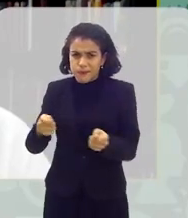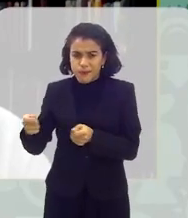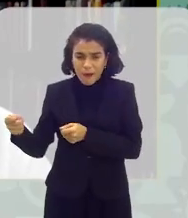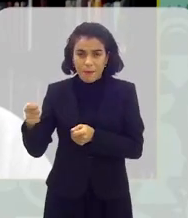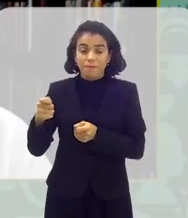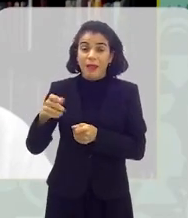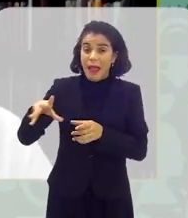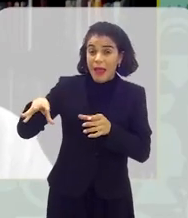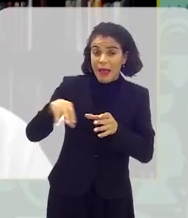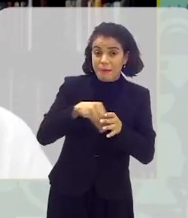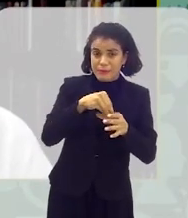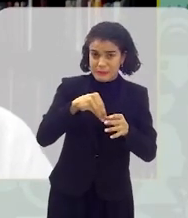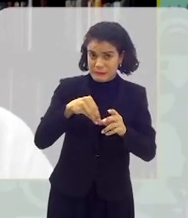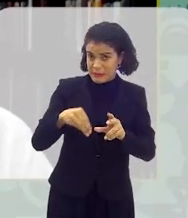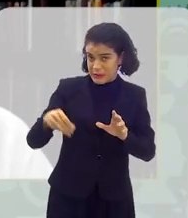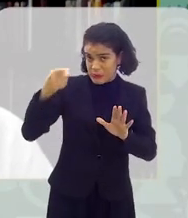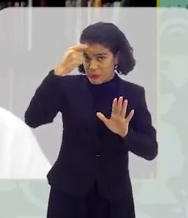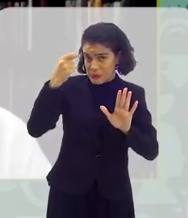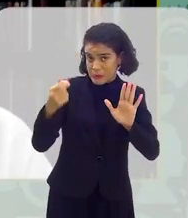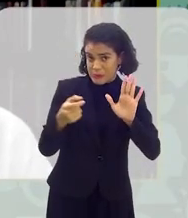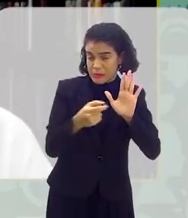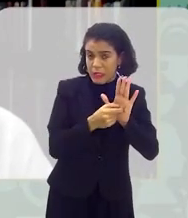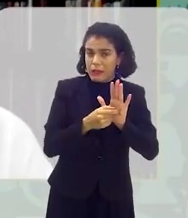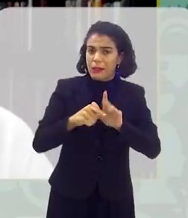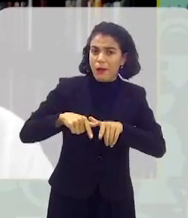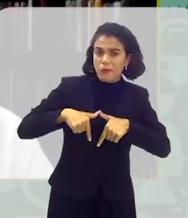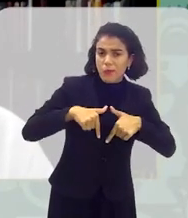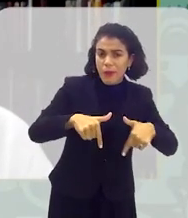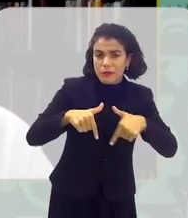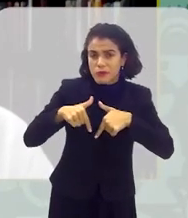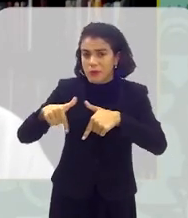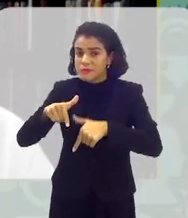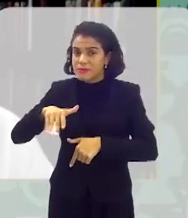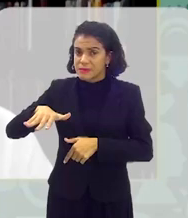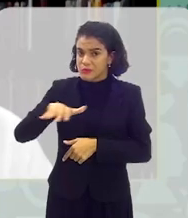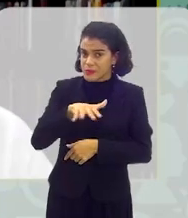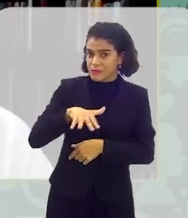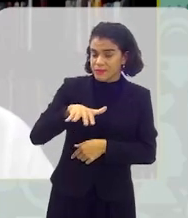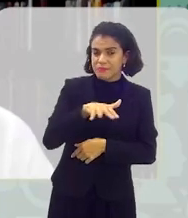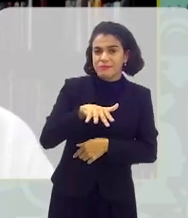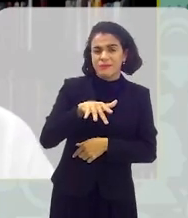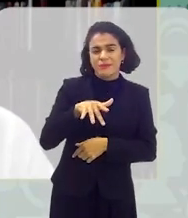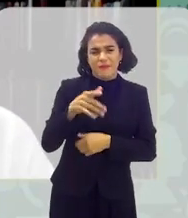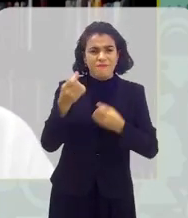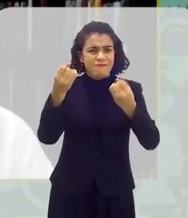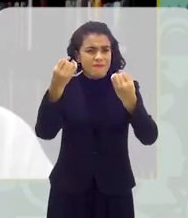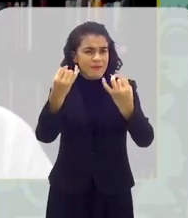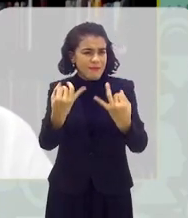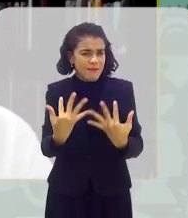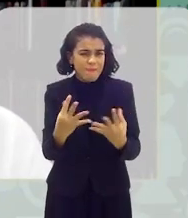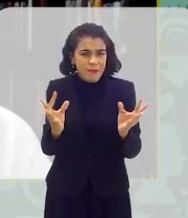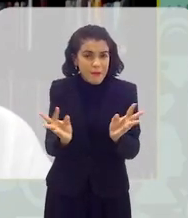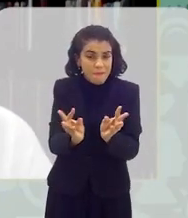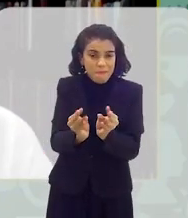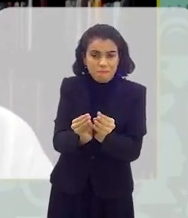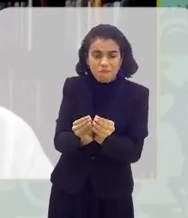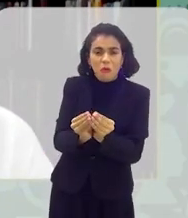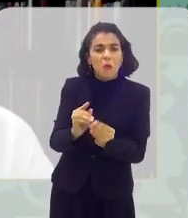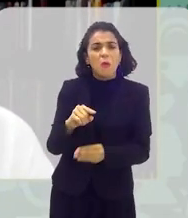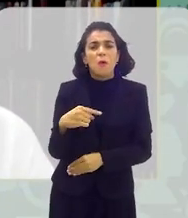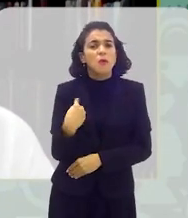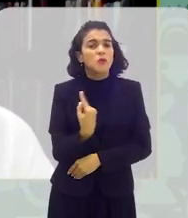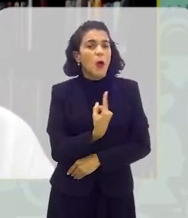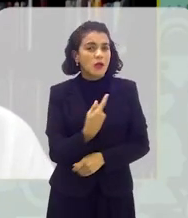é a participação dela em algumas atuações Em algumas situações queria que o senhor falasse um pouquinho né sobre